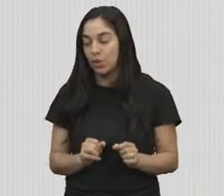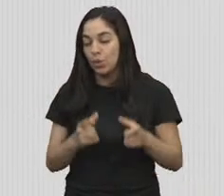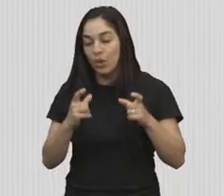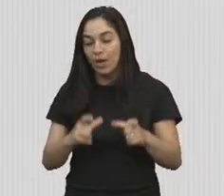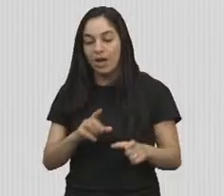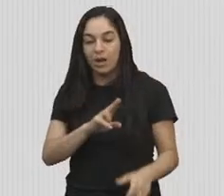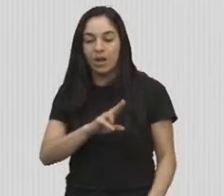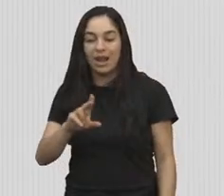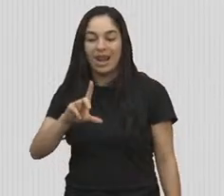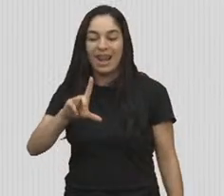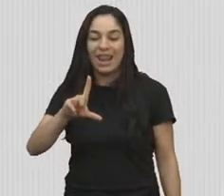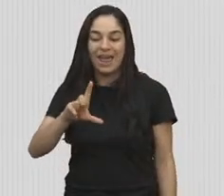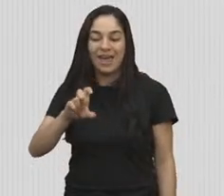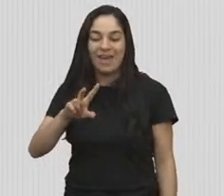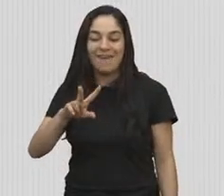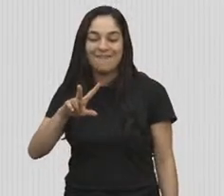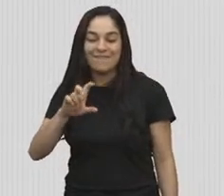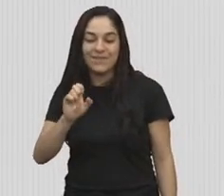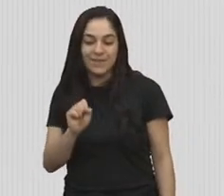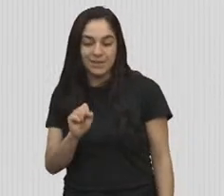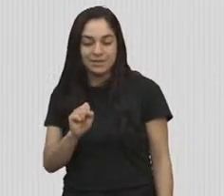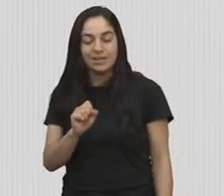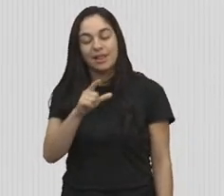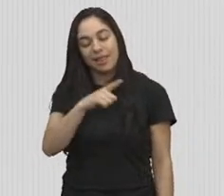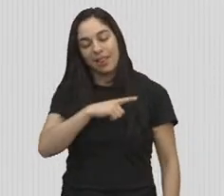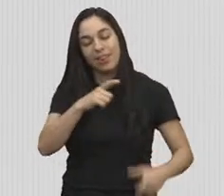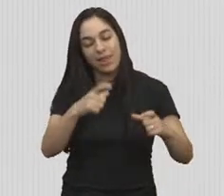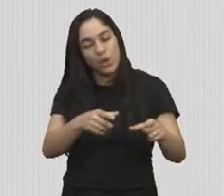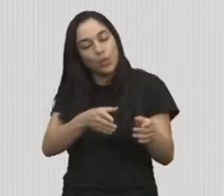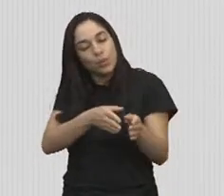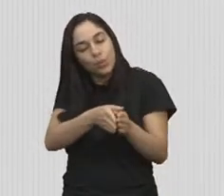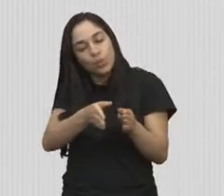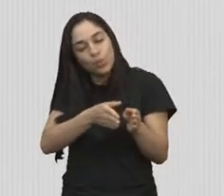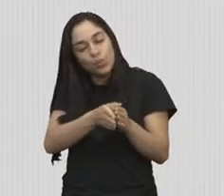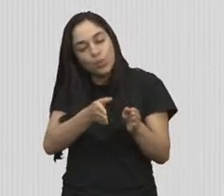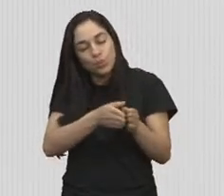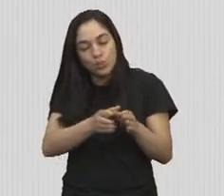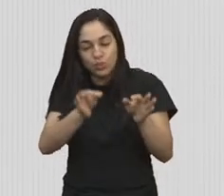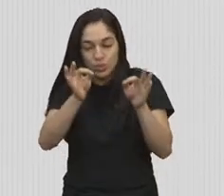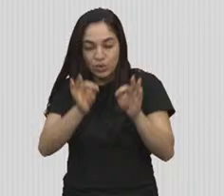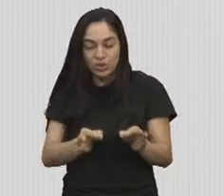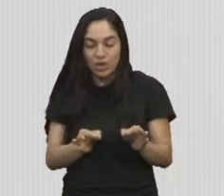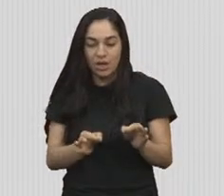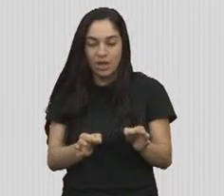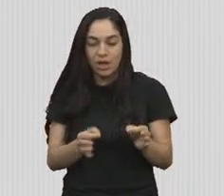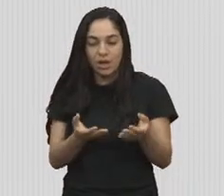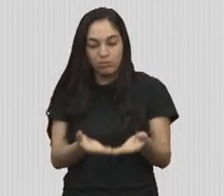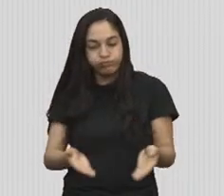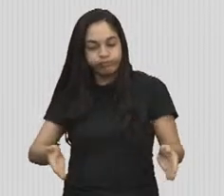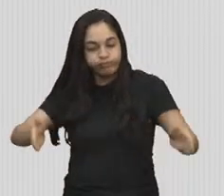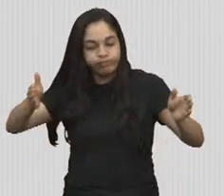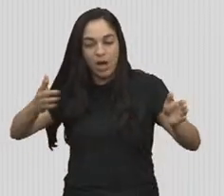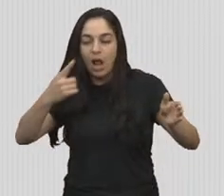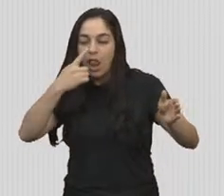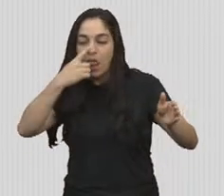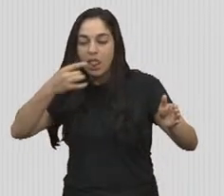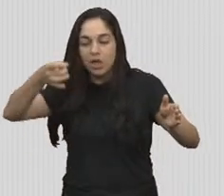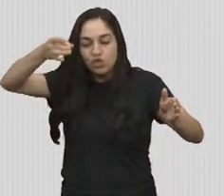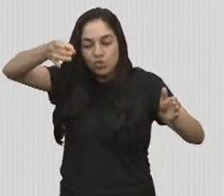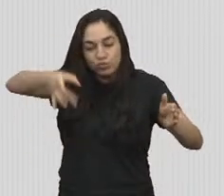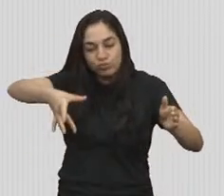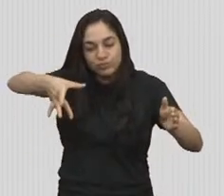quando chegam lá, elas recebem as orientações, né, para colocar nas caçambas, e aí a gente